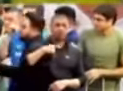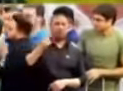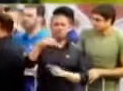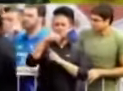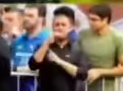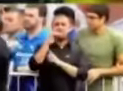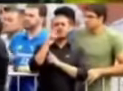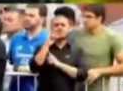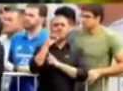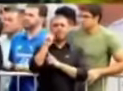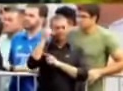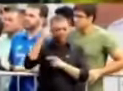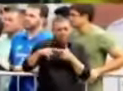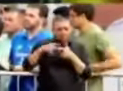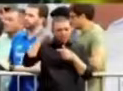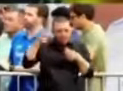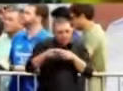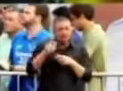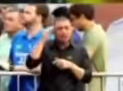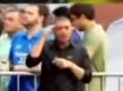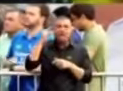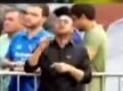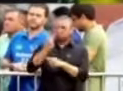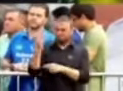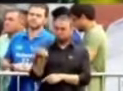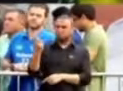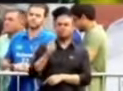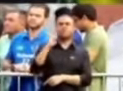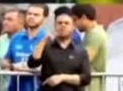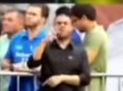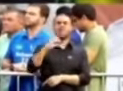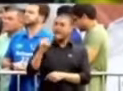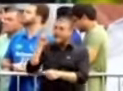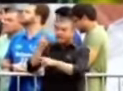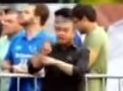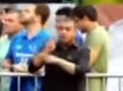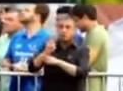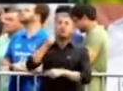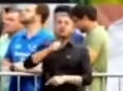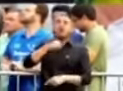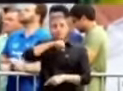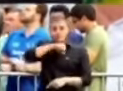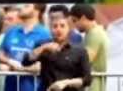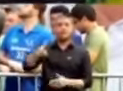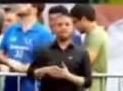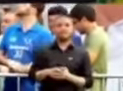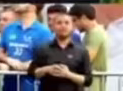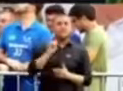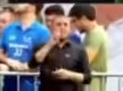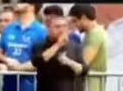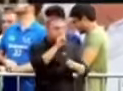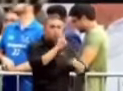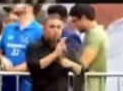BPC. Ele está cuidando de uma mulher mãe. Quando ele cuida de uma criança rara, ele está